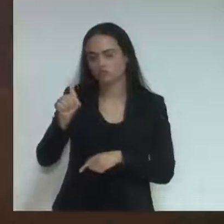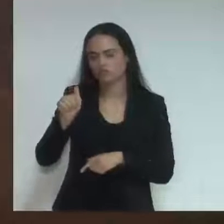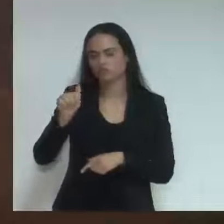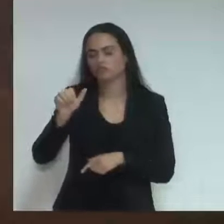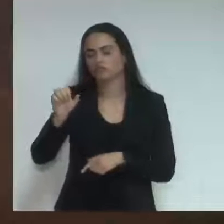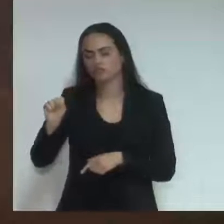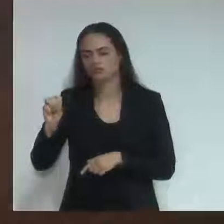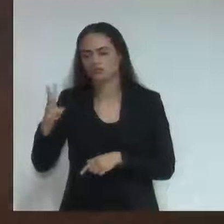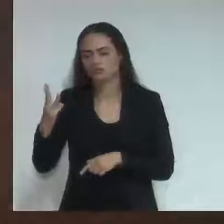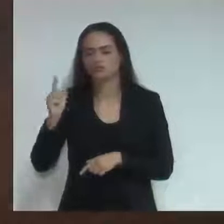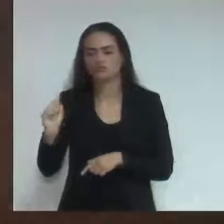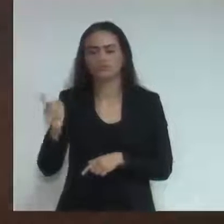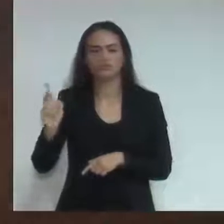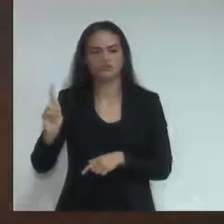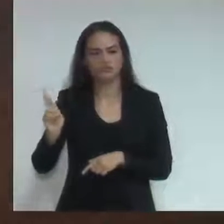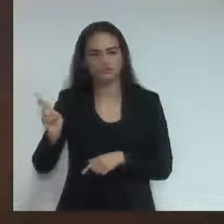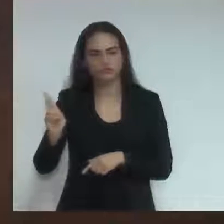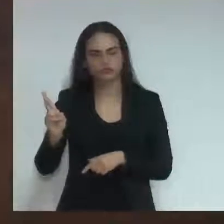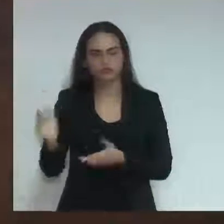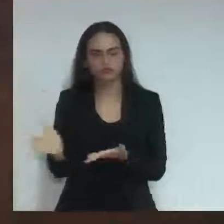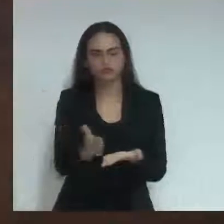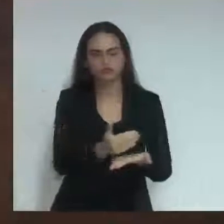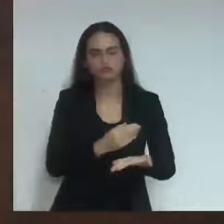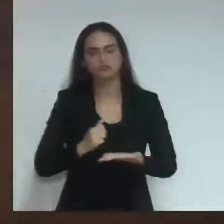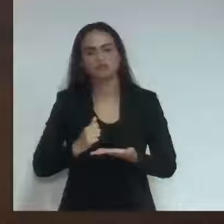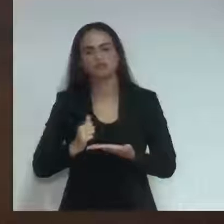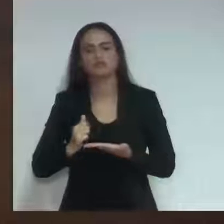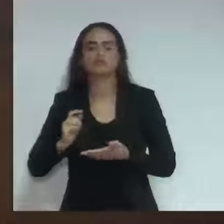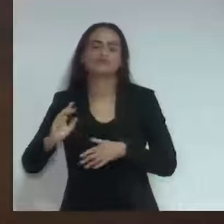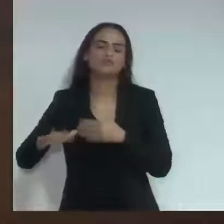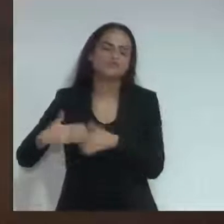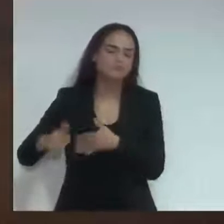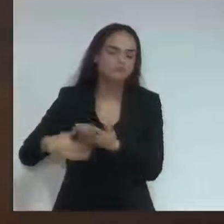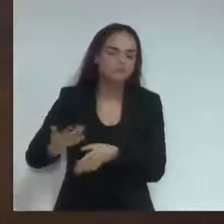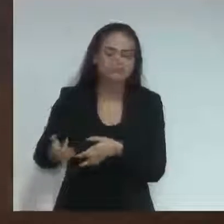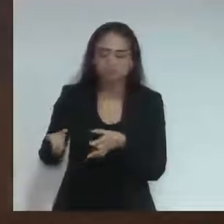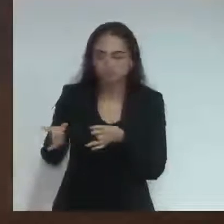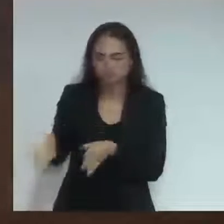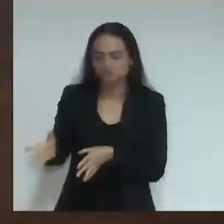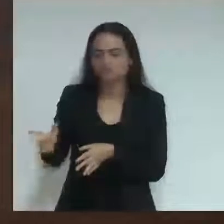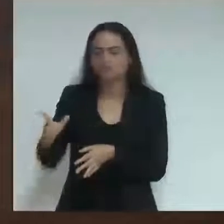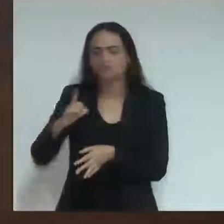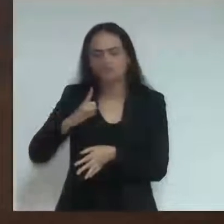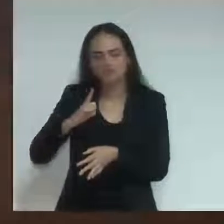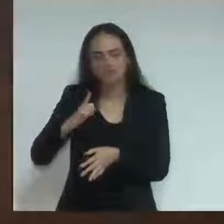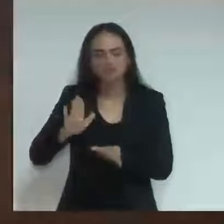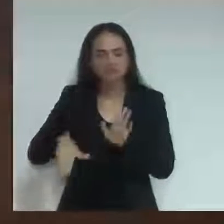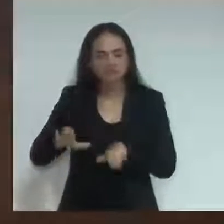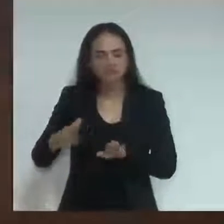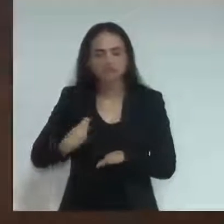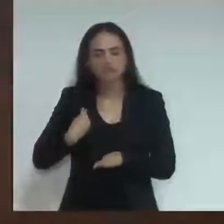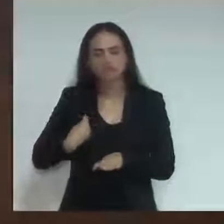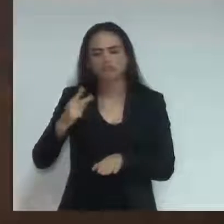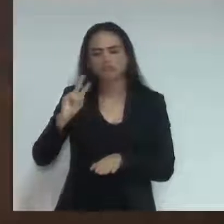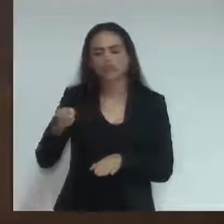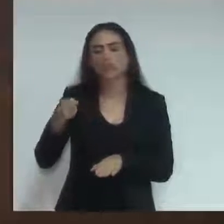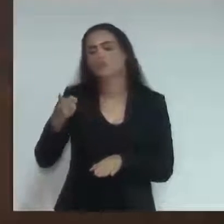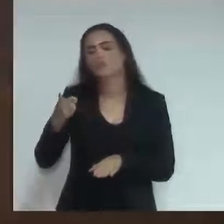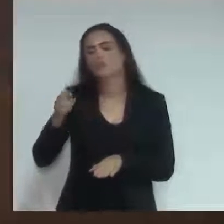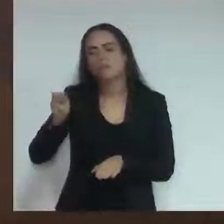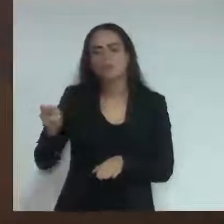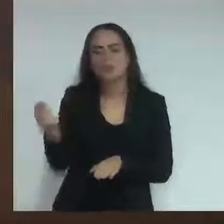Quando saí foram mais de 2,5 milhões de arrecadação. Então tivemos a coragem. Fiz sim